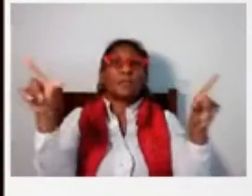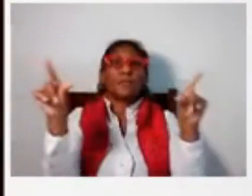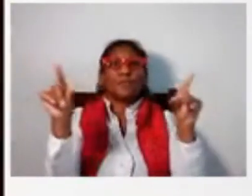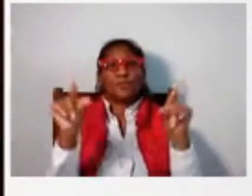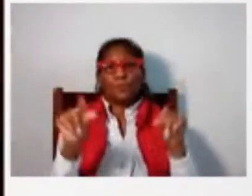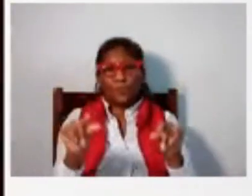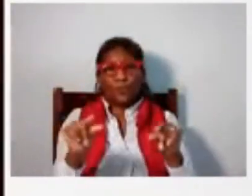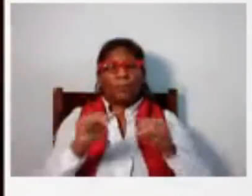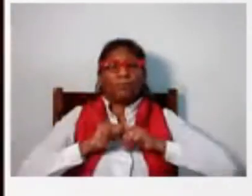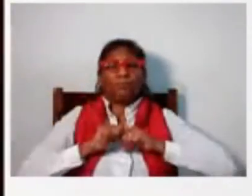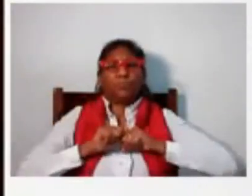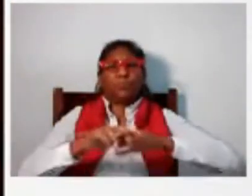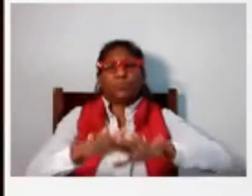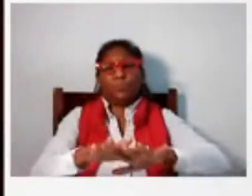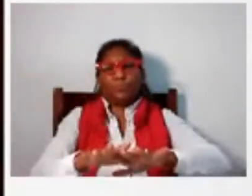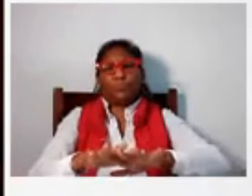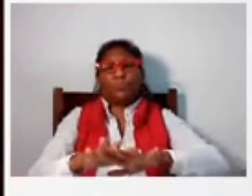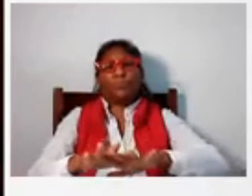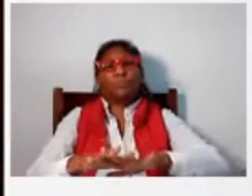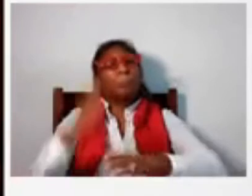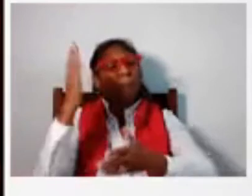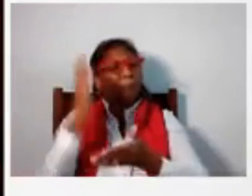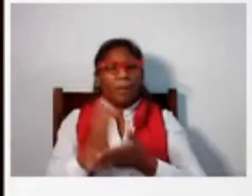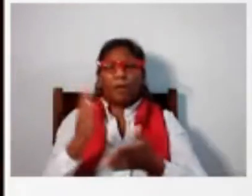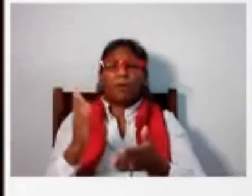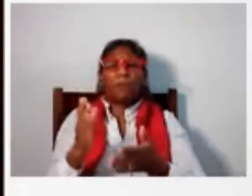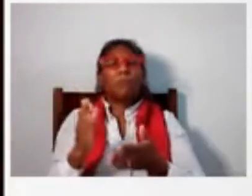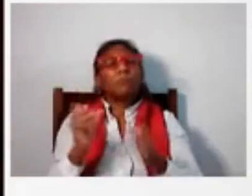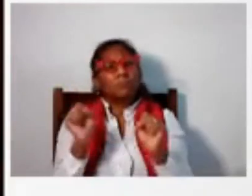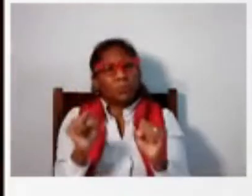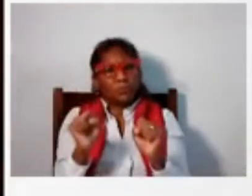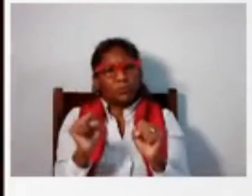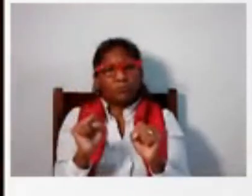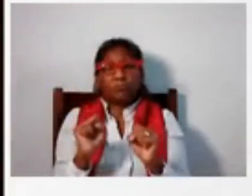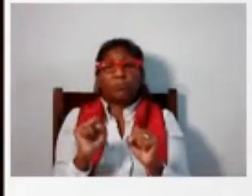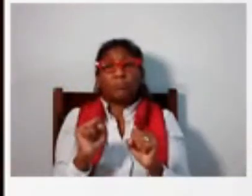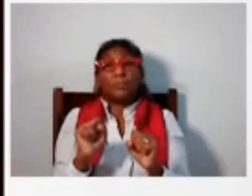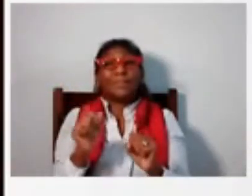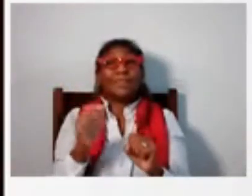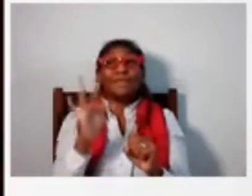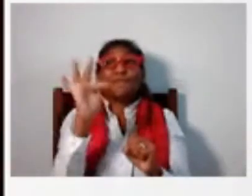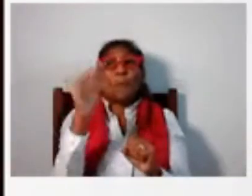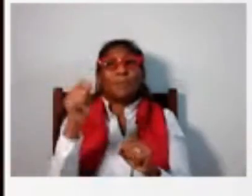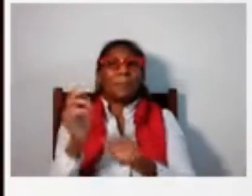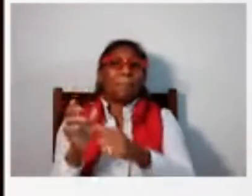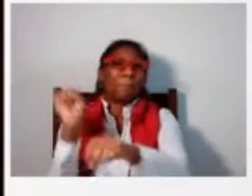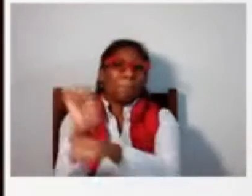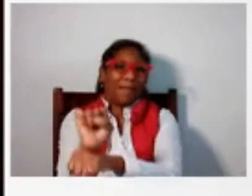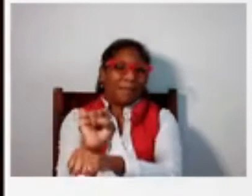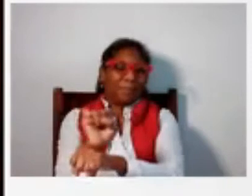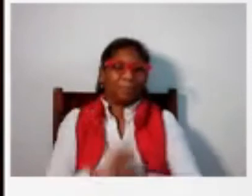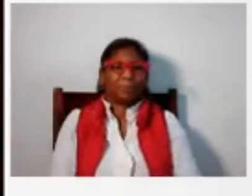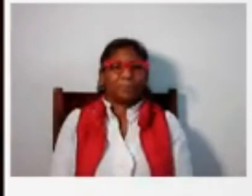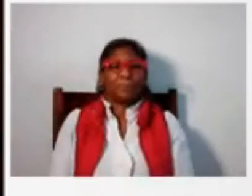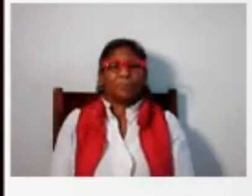de contaminação e, consequentemente, a possibilidade de restrições maiores. O Luciano Veleda, do